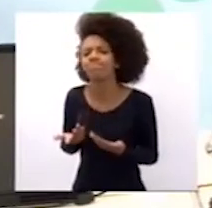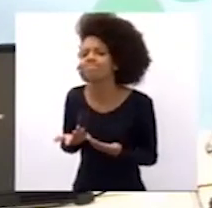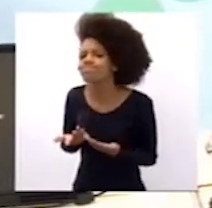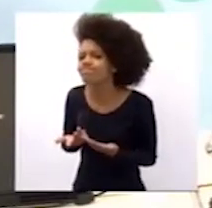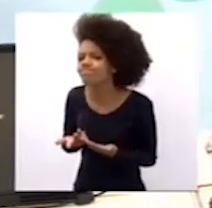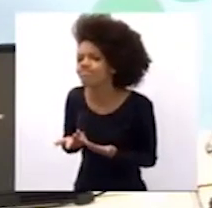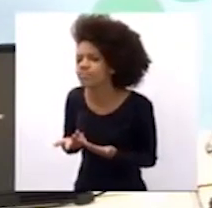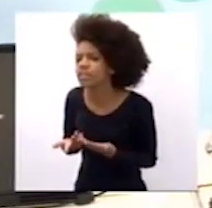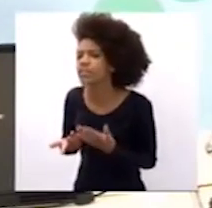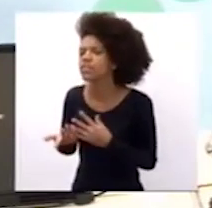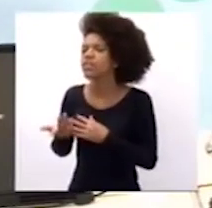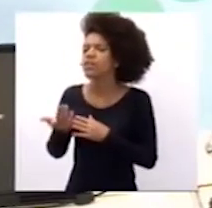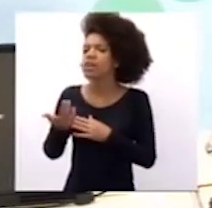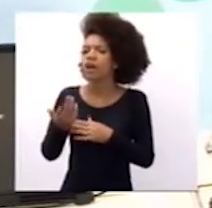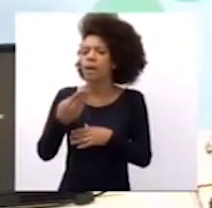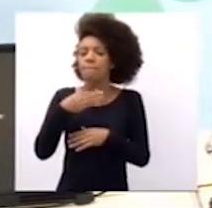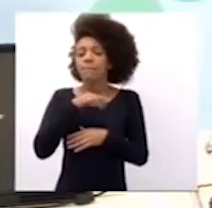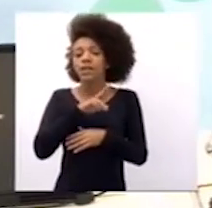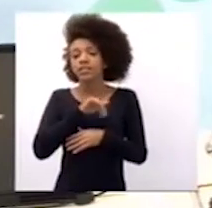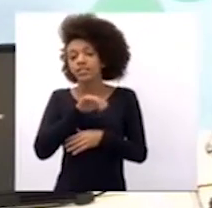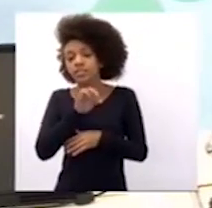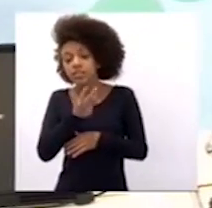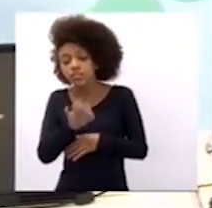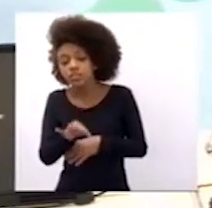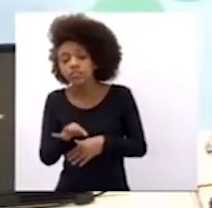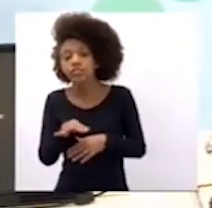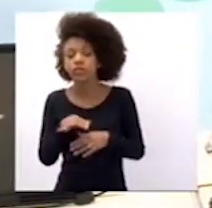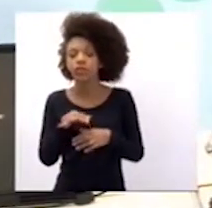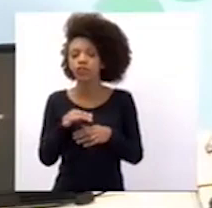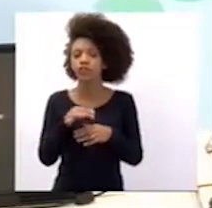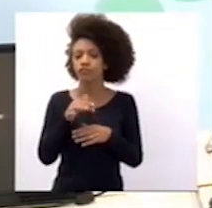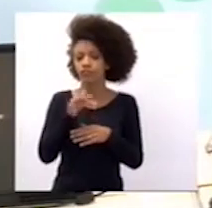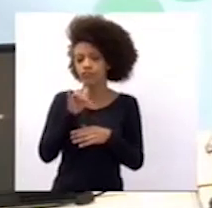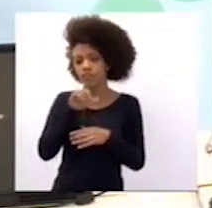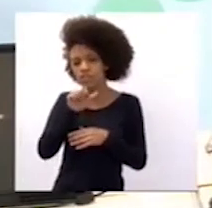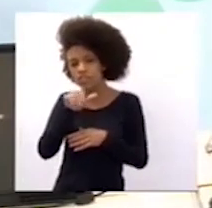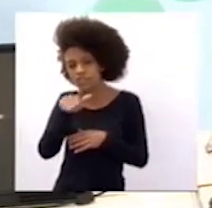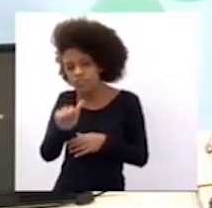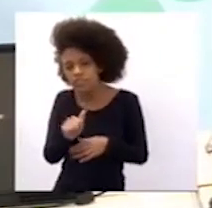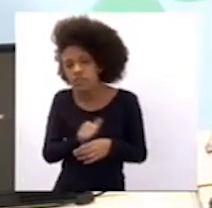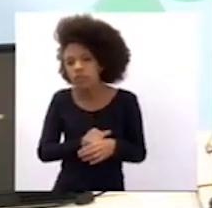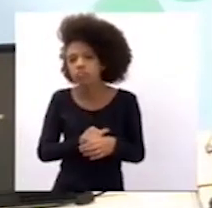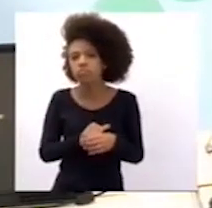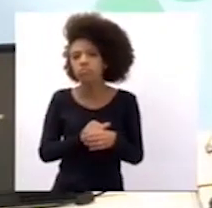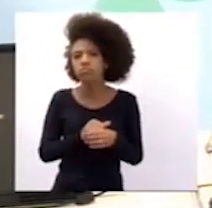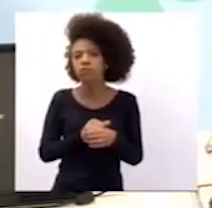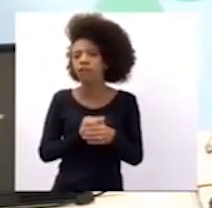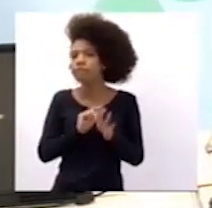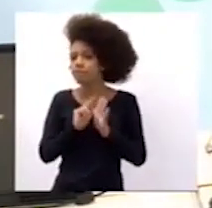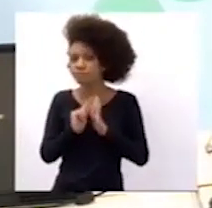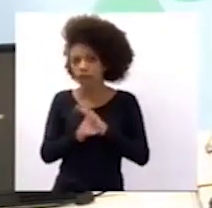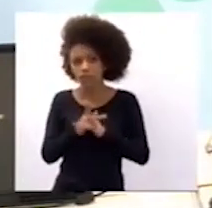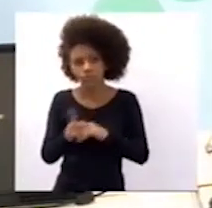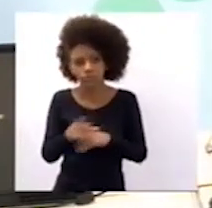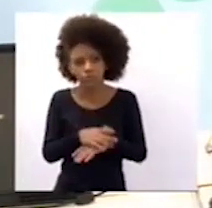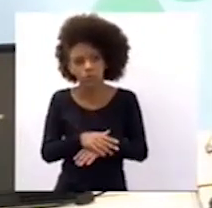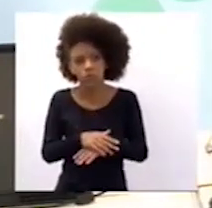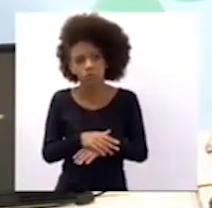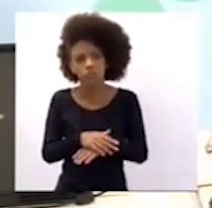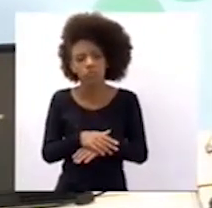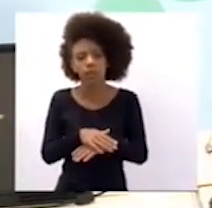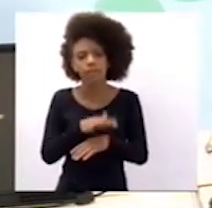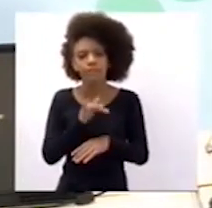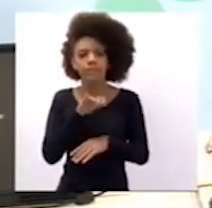Sobre as dimensões, Marisete colocou física, aí João, Wilson, Norma, Cristina, José colocaram